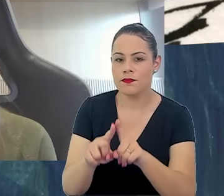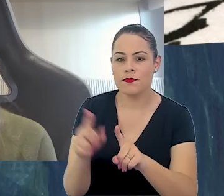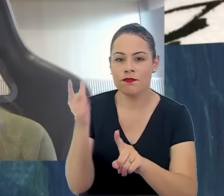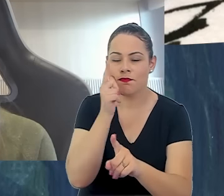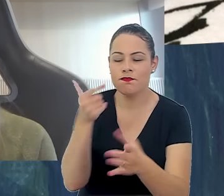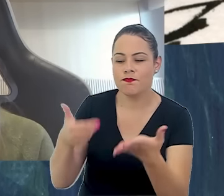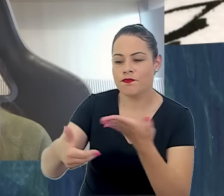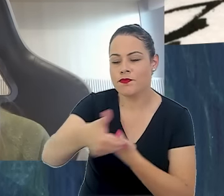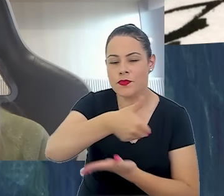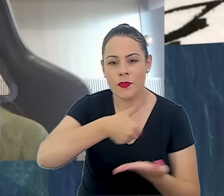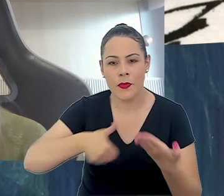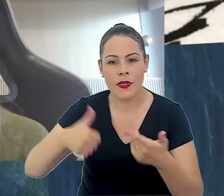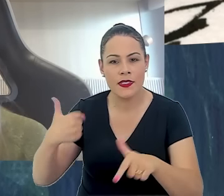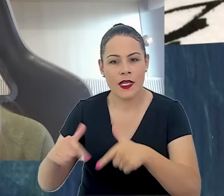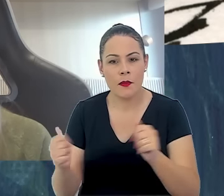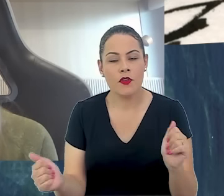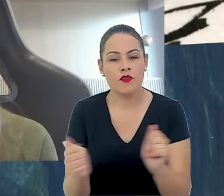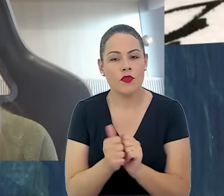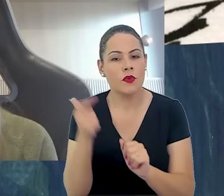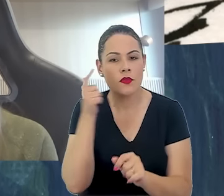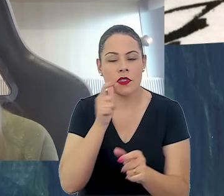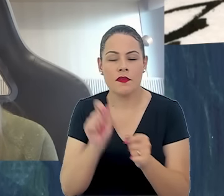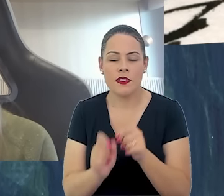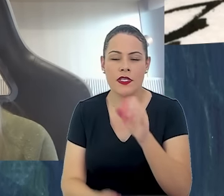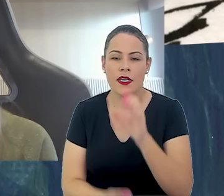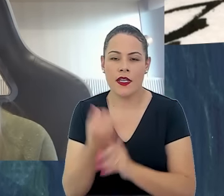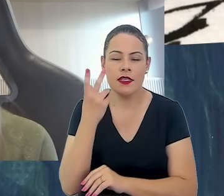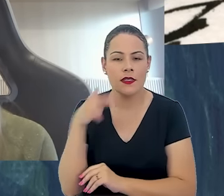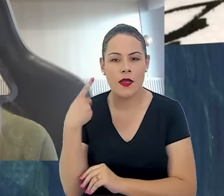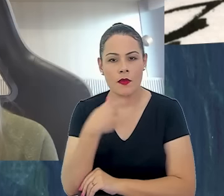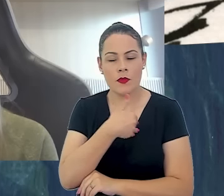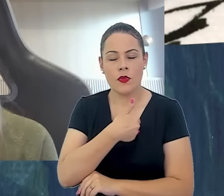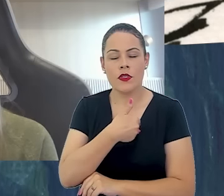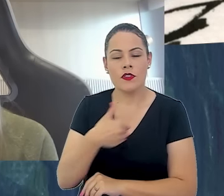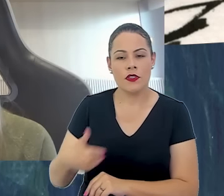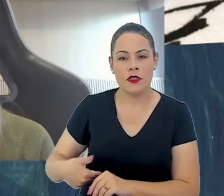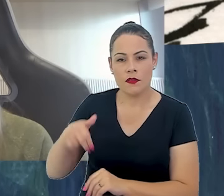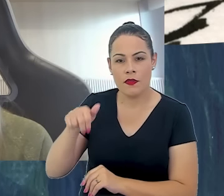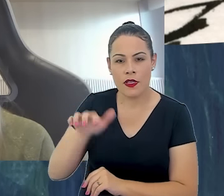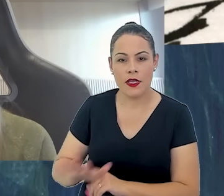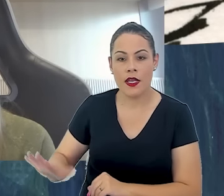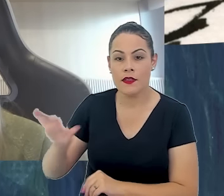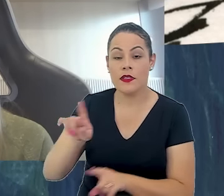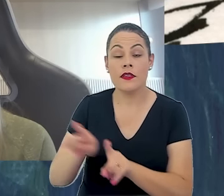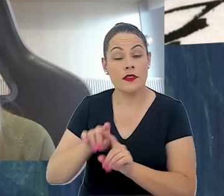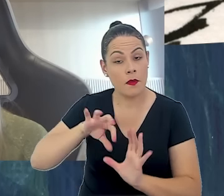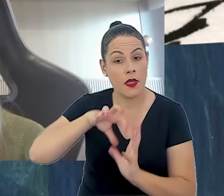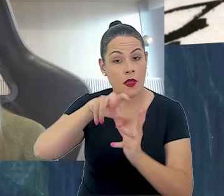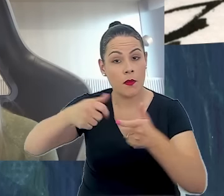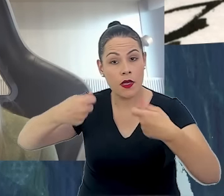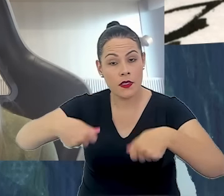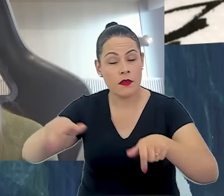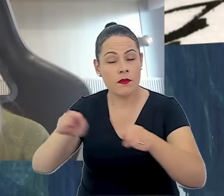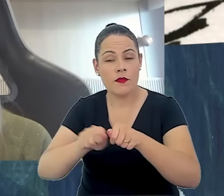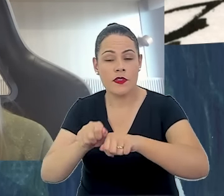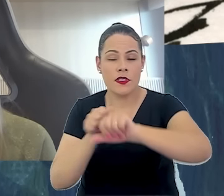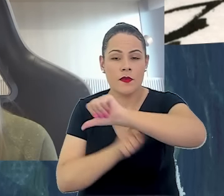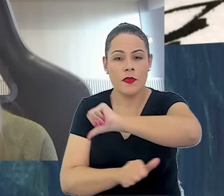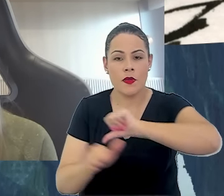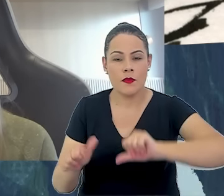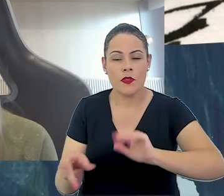em coordenação e implementem as políticas nacionais e globais que são necessárias para a